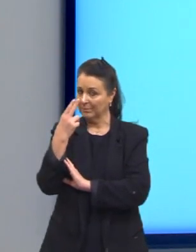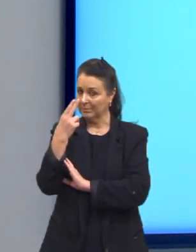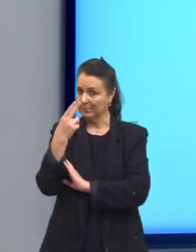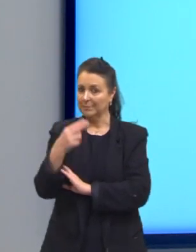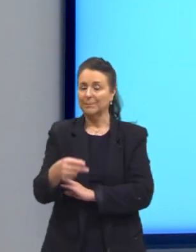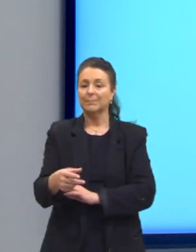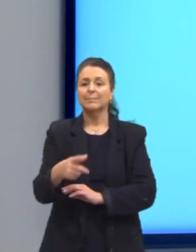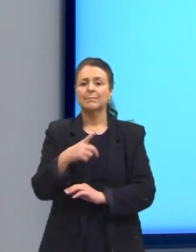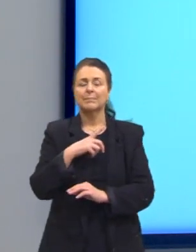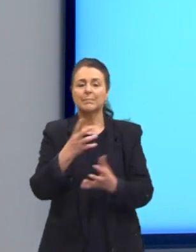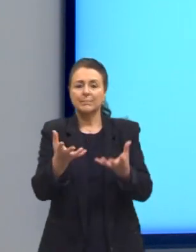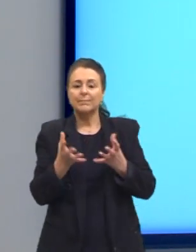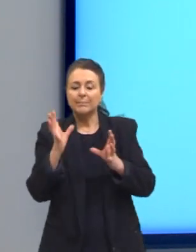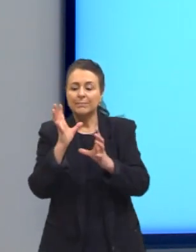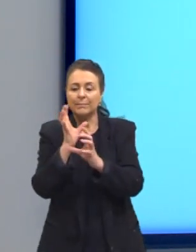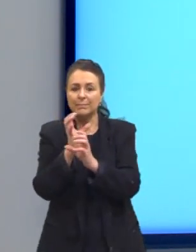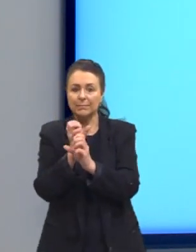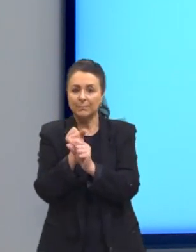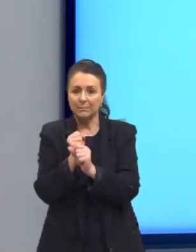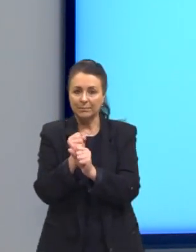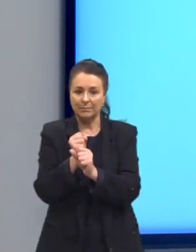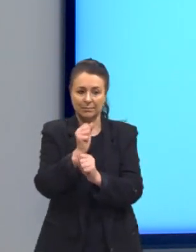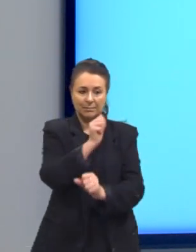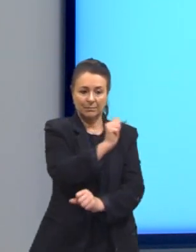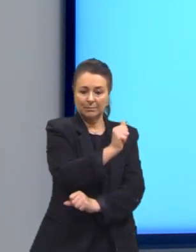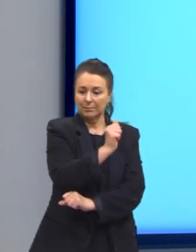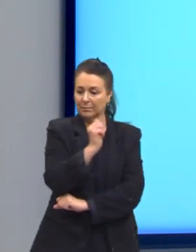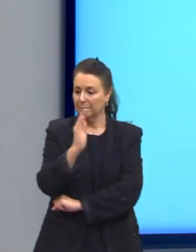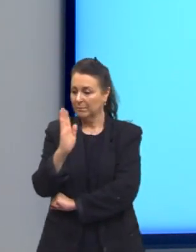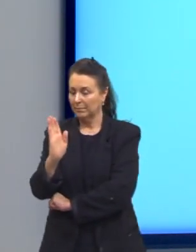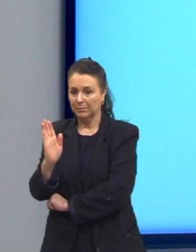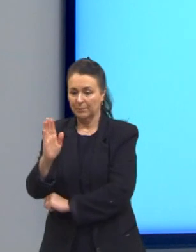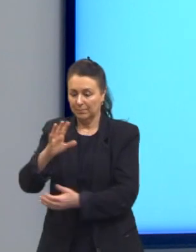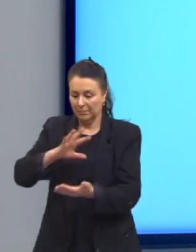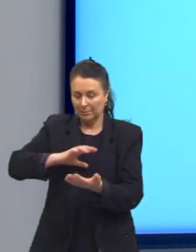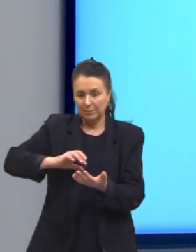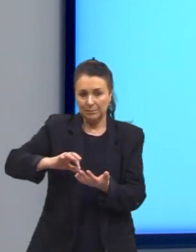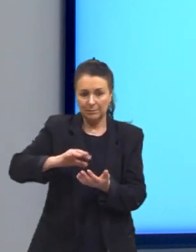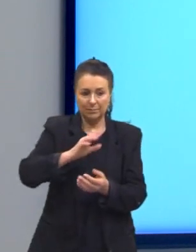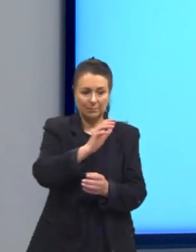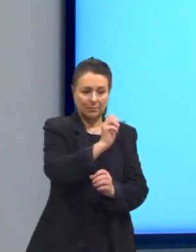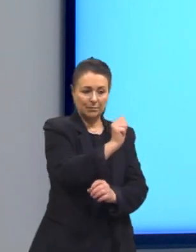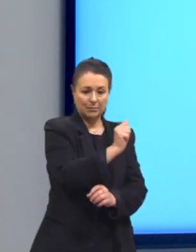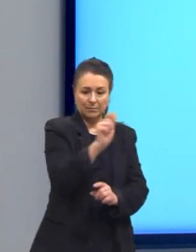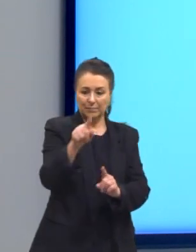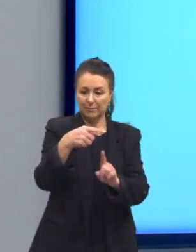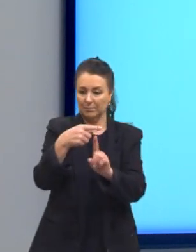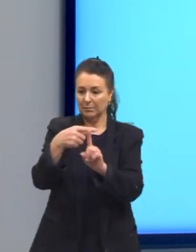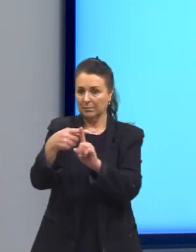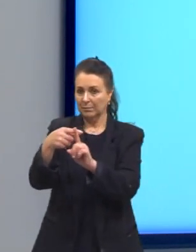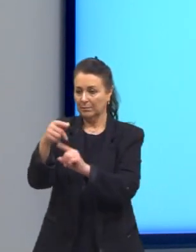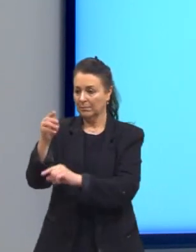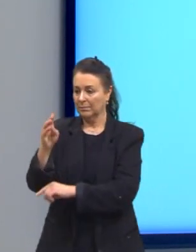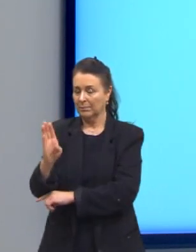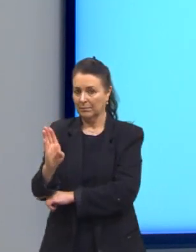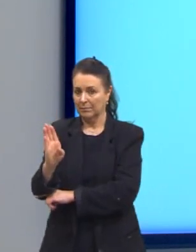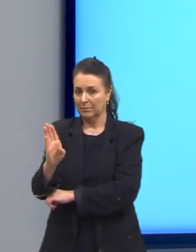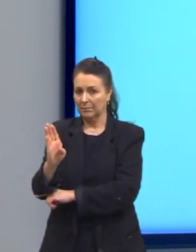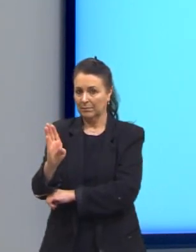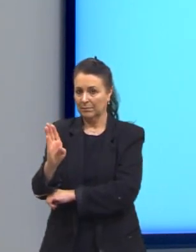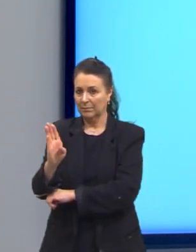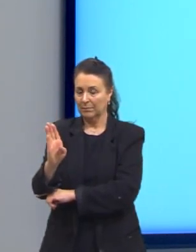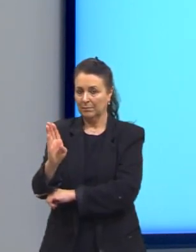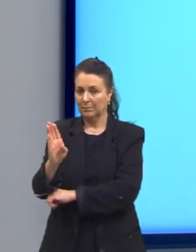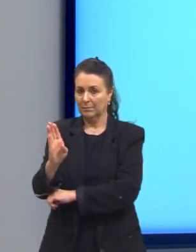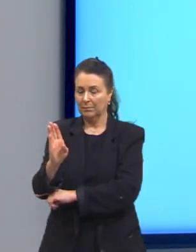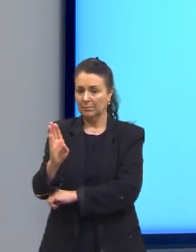nós desejamos somar essas duas matrizes então calcular a + b nós simplesmente Vamos